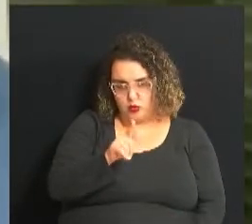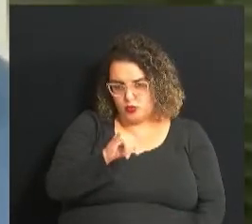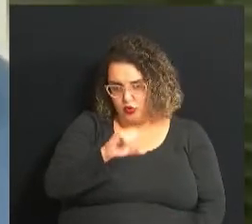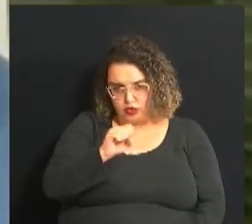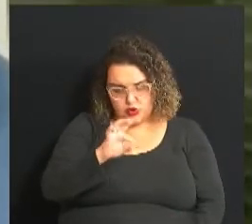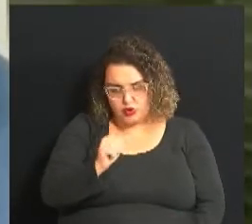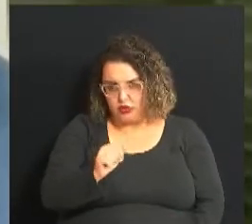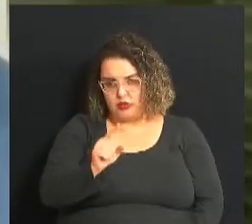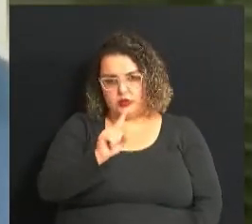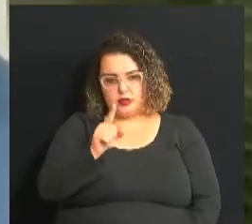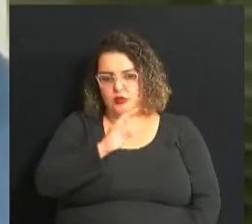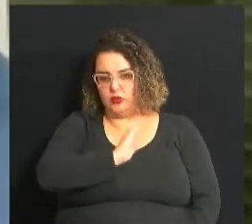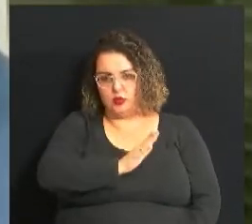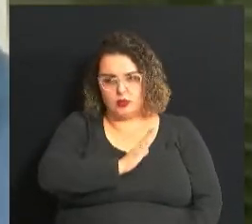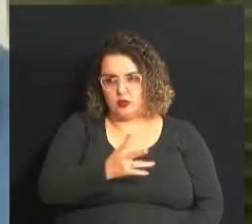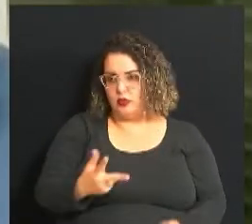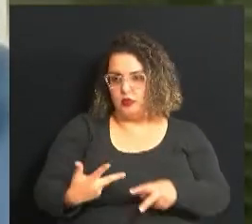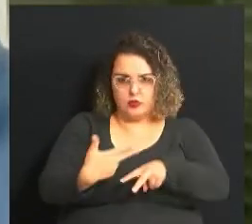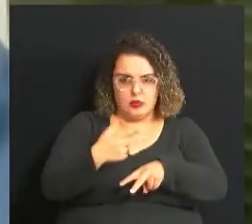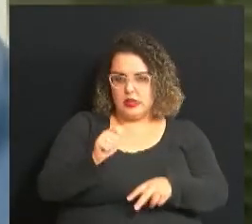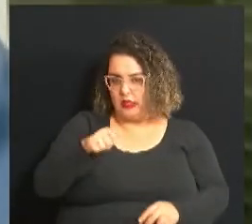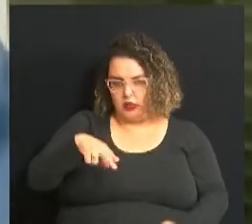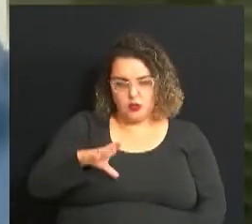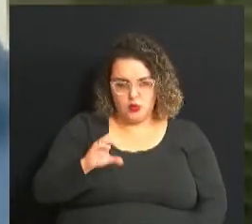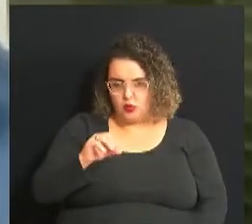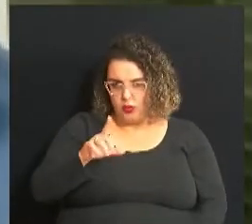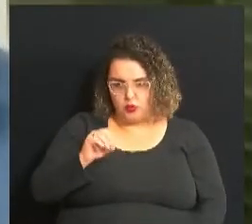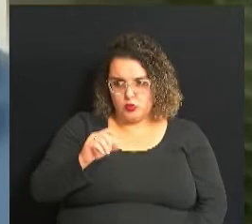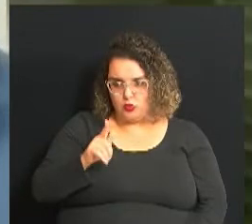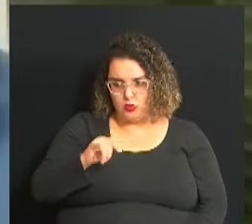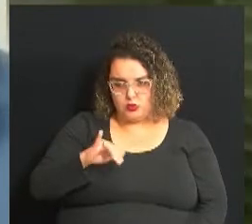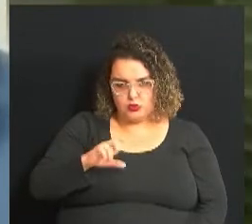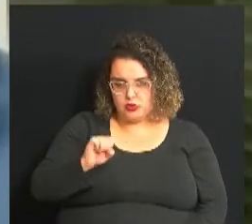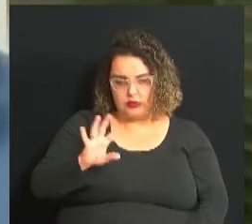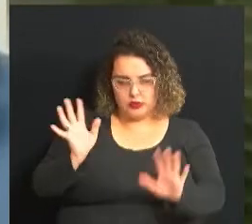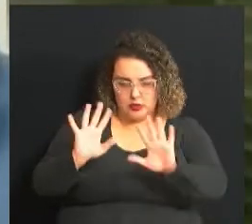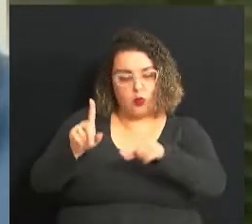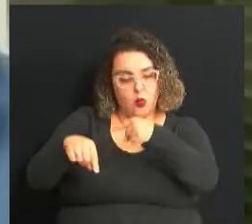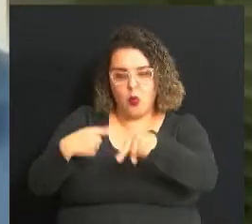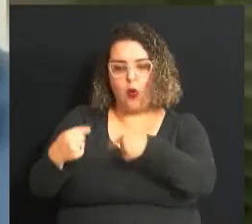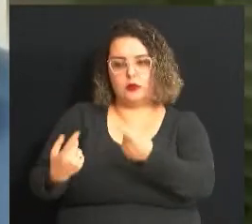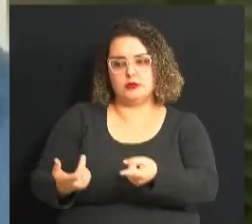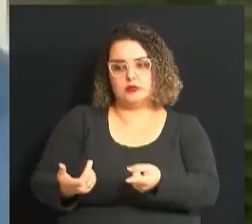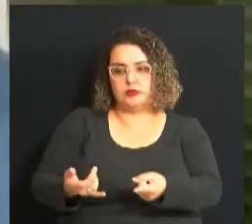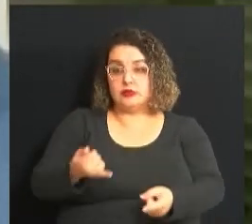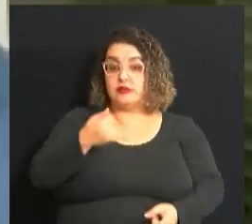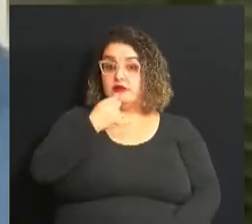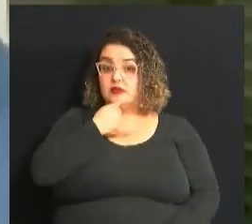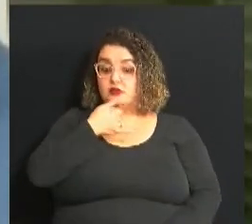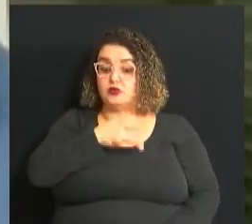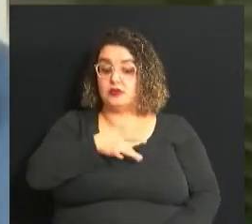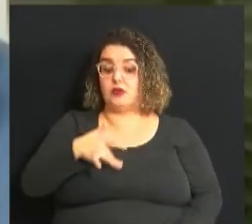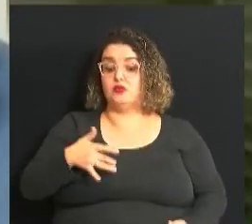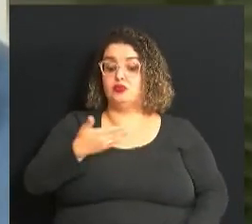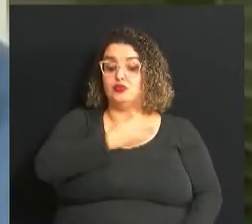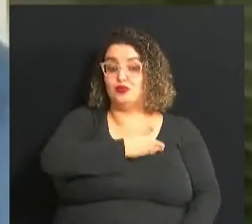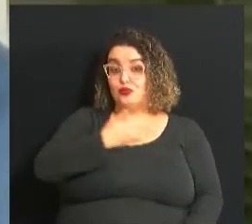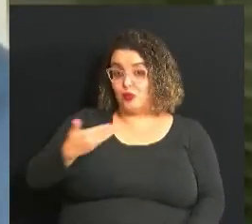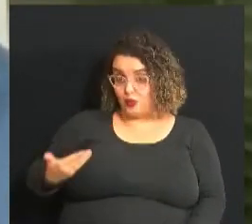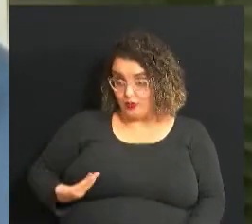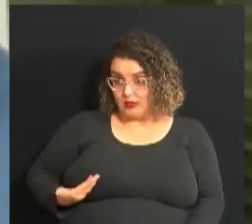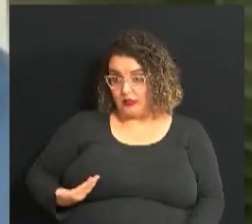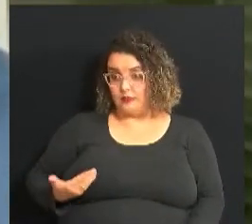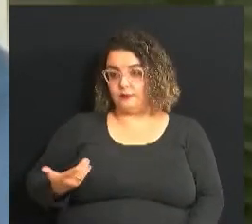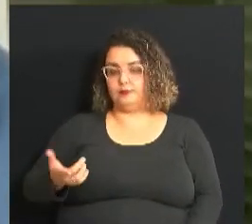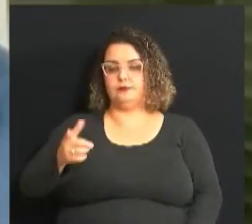especialistas, cirurgiões, oncologistas, estou dizendo, muito, infelizmente, muitos que lidam com saúde pública. Houve,